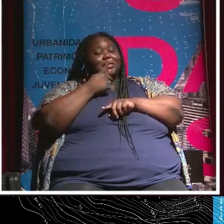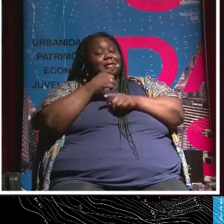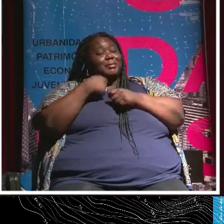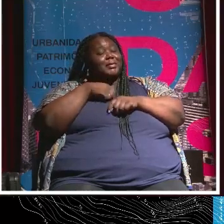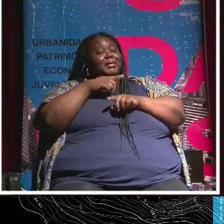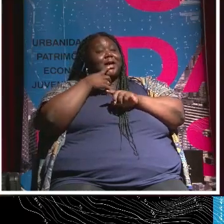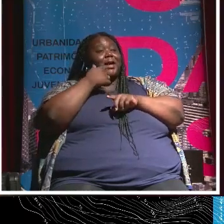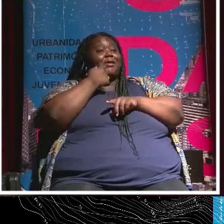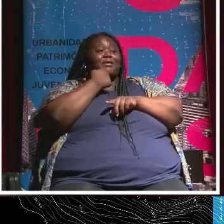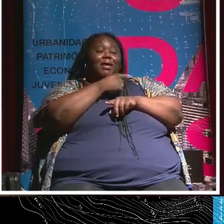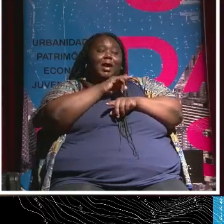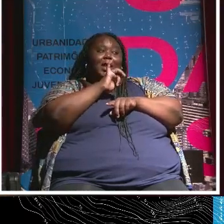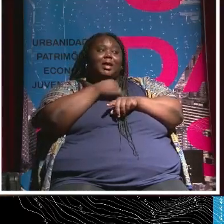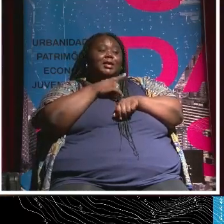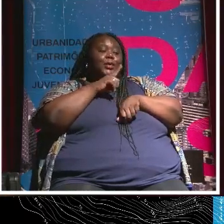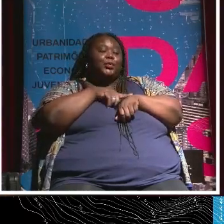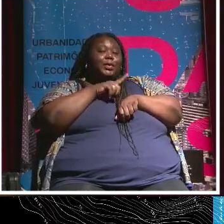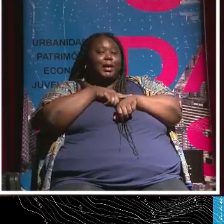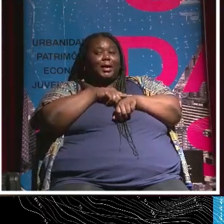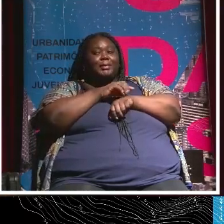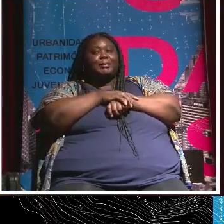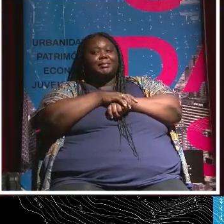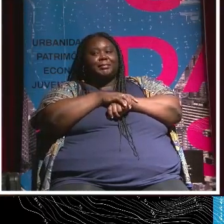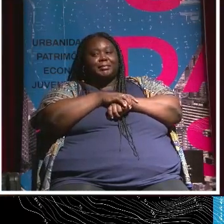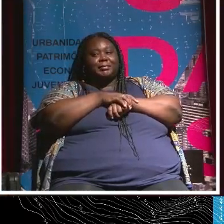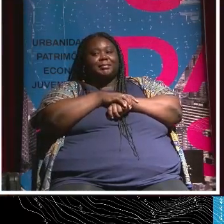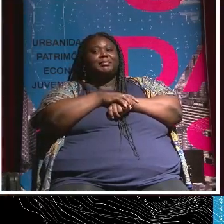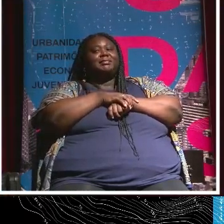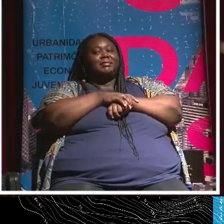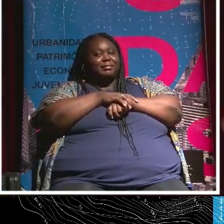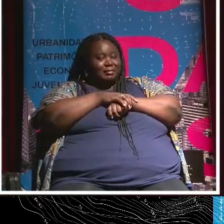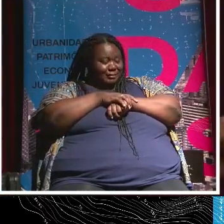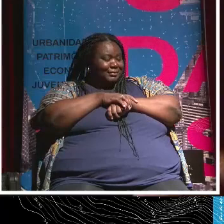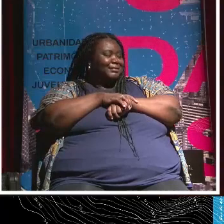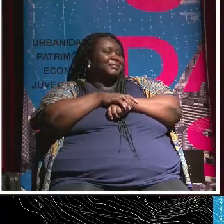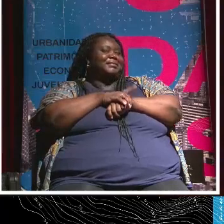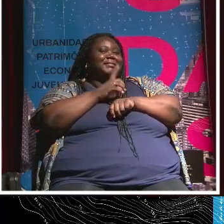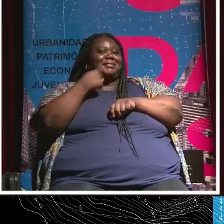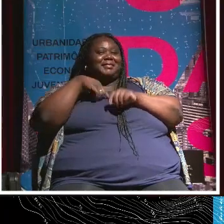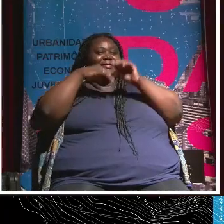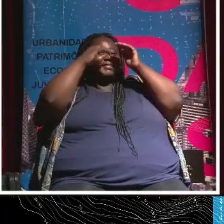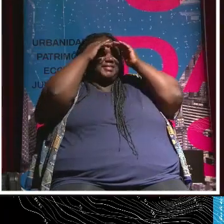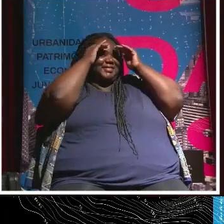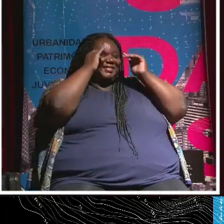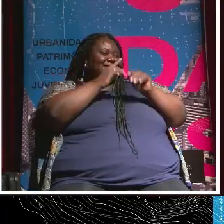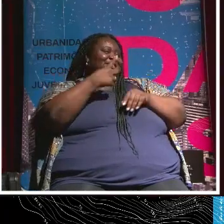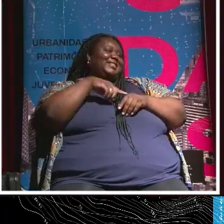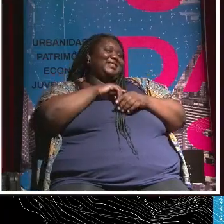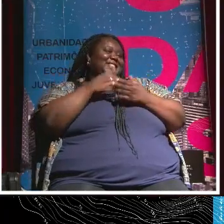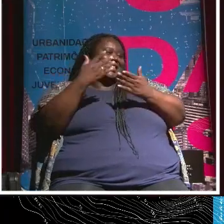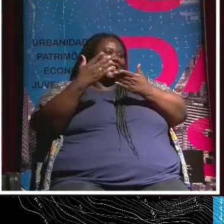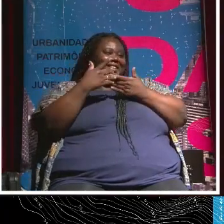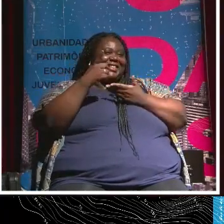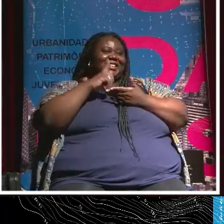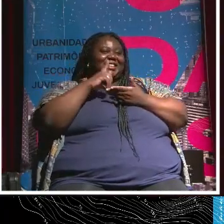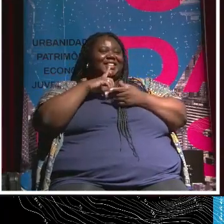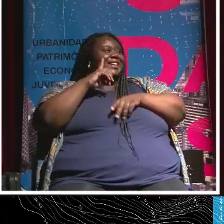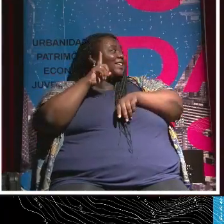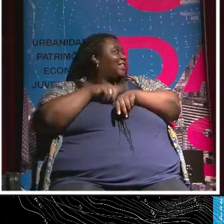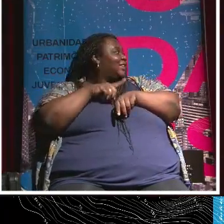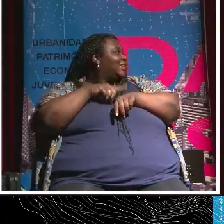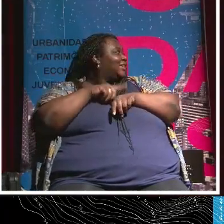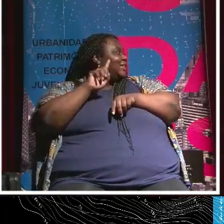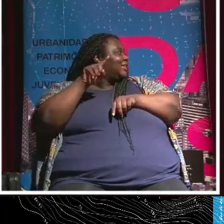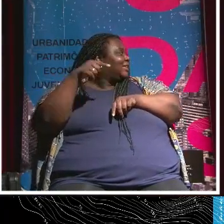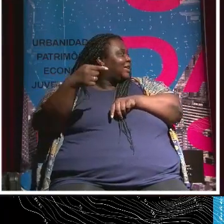caso esse tempo se exceda, até em respeito aos nossos convidados, para que a gente tenha tempo aí para um